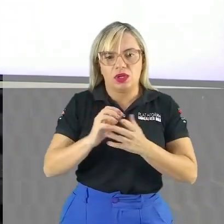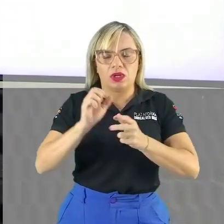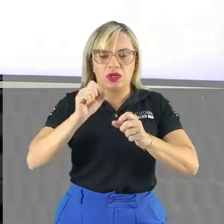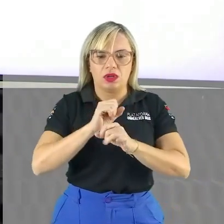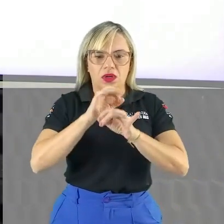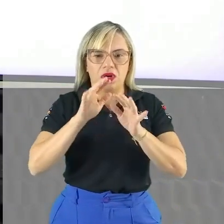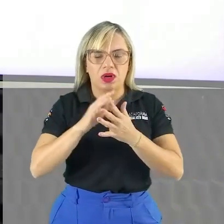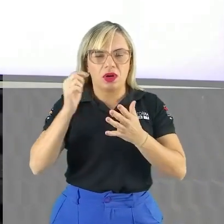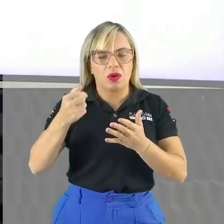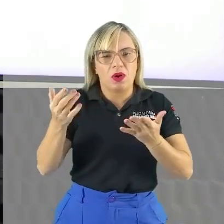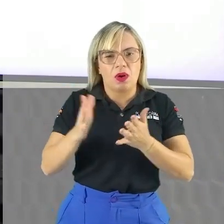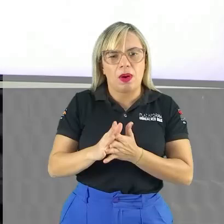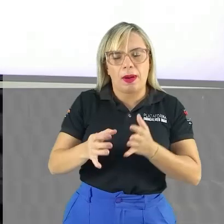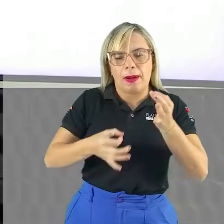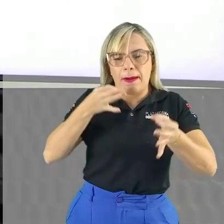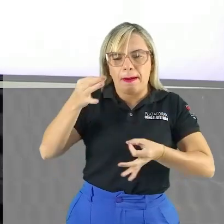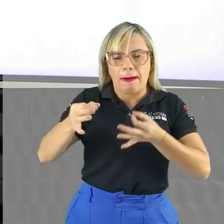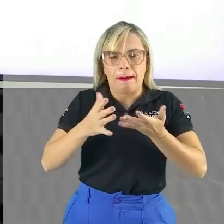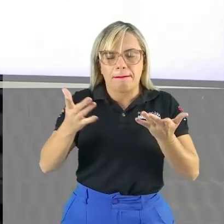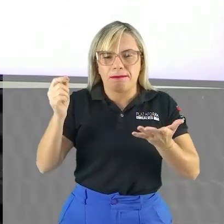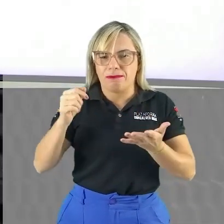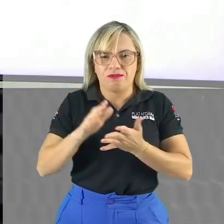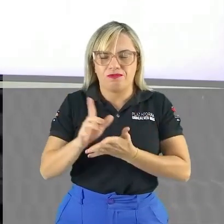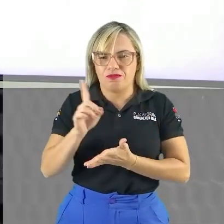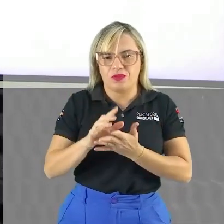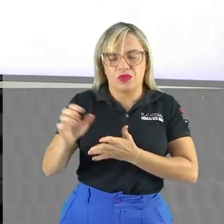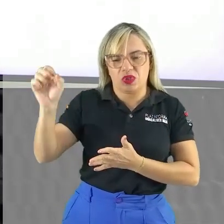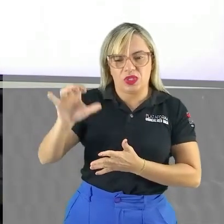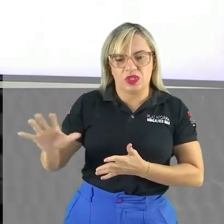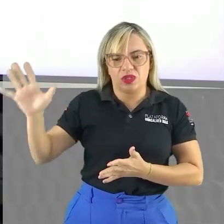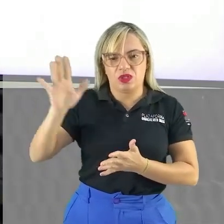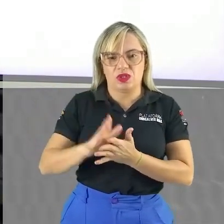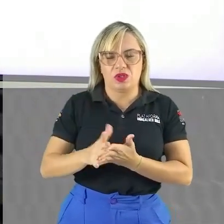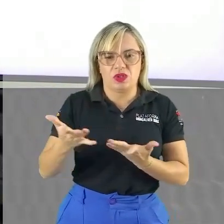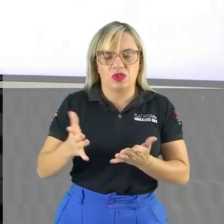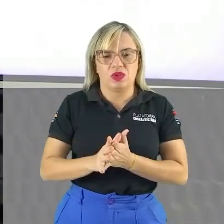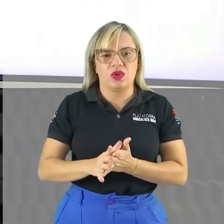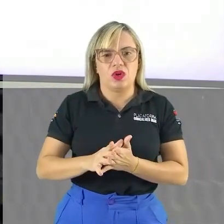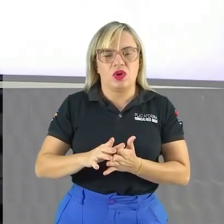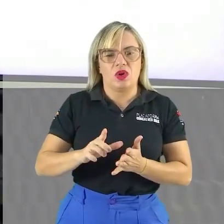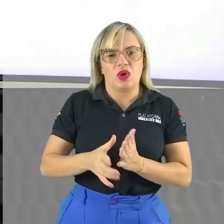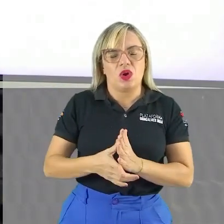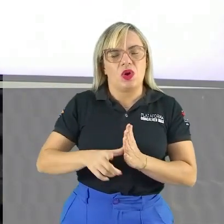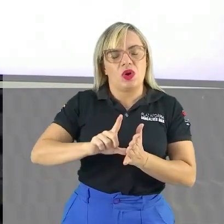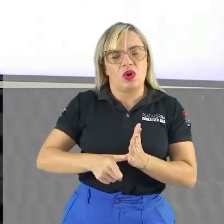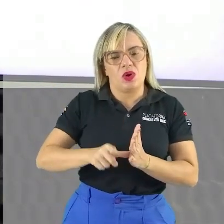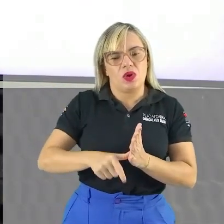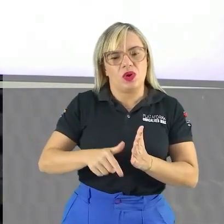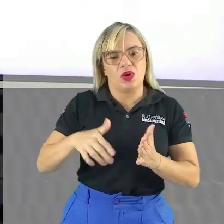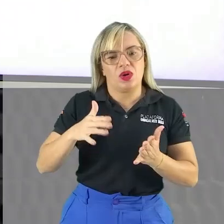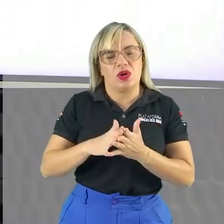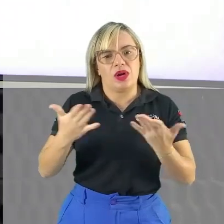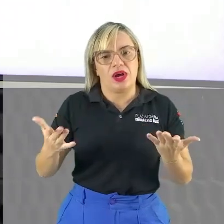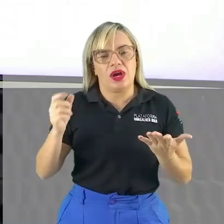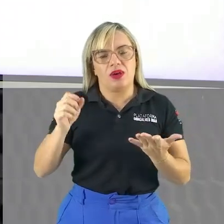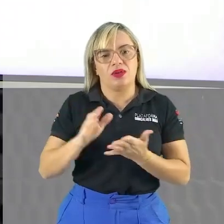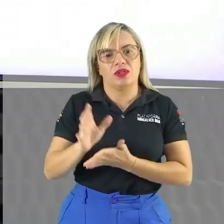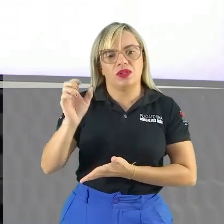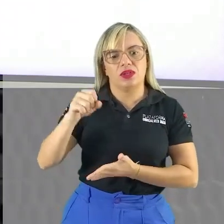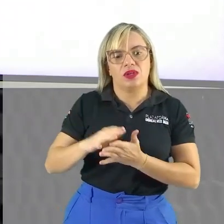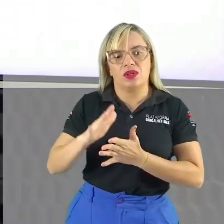claro, dentro de uma visão mais europeia, no atraso. É algo que foi